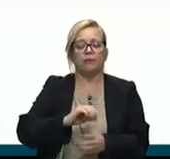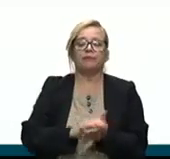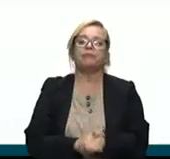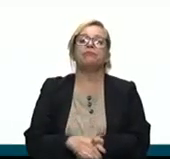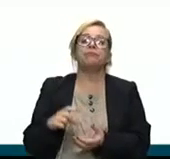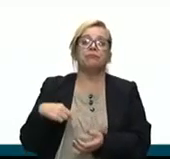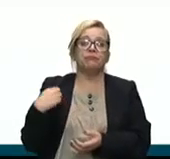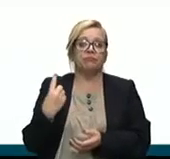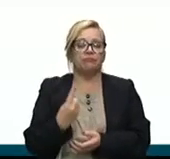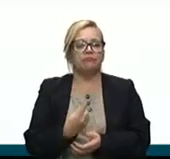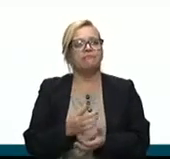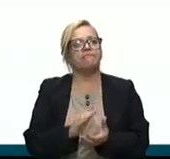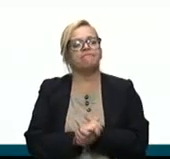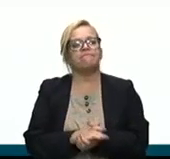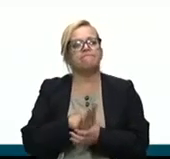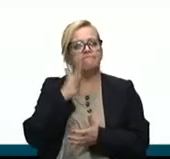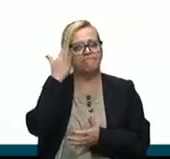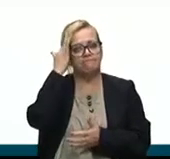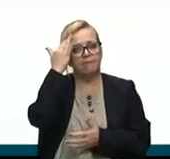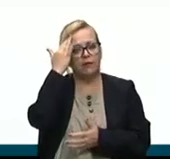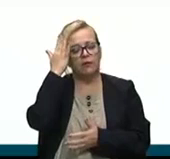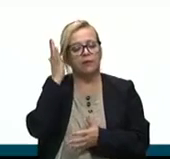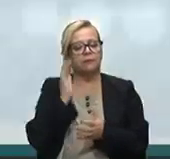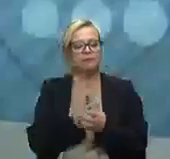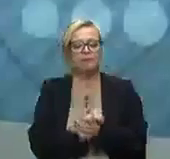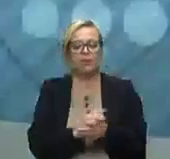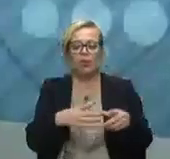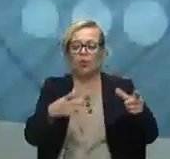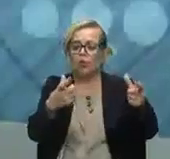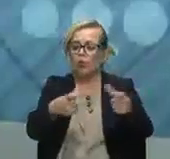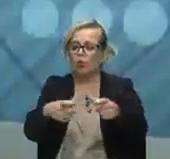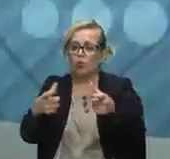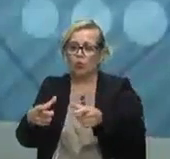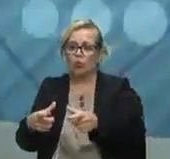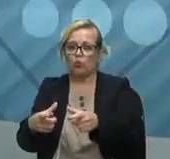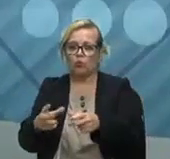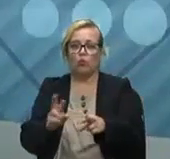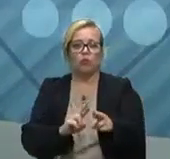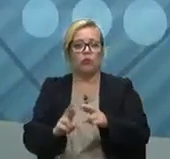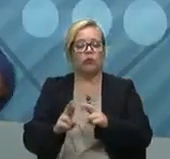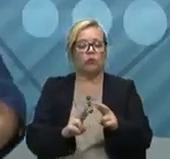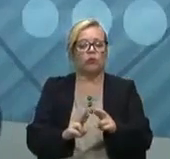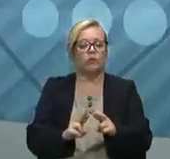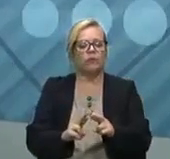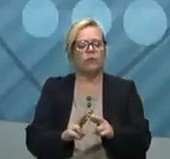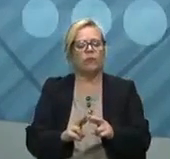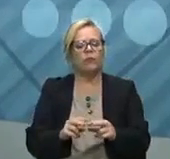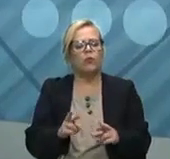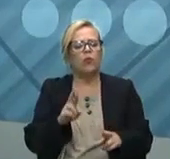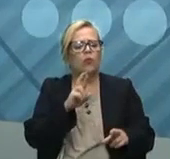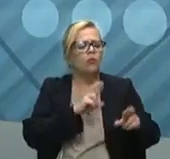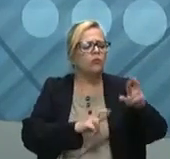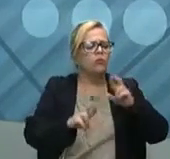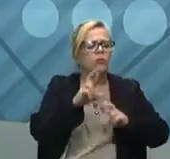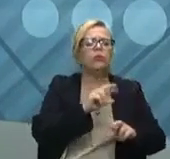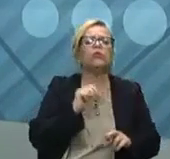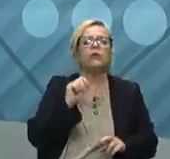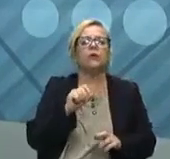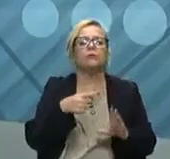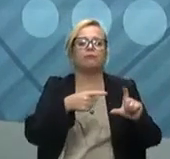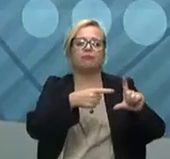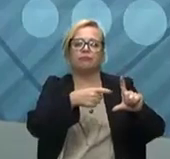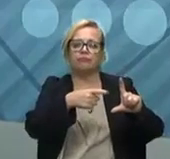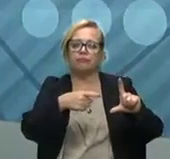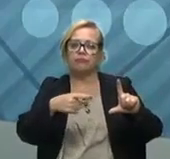Nós podemos, então, classificar uma correlação observando o gráfico, a partir da representação gráfica. Mas